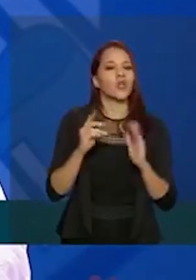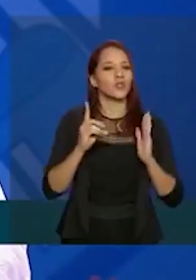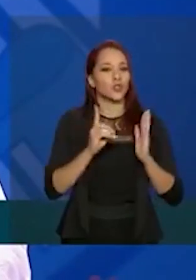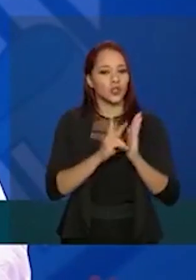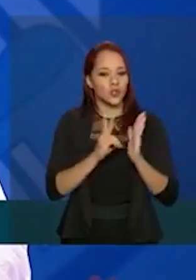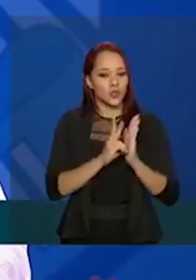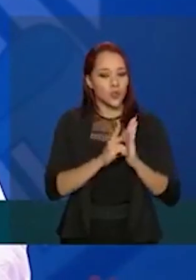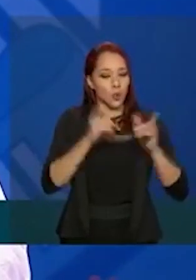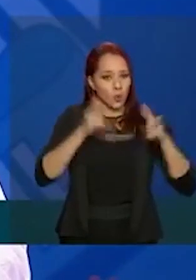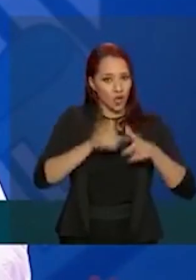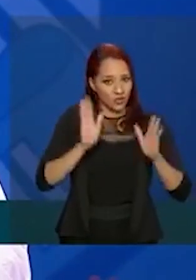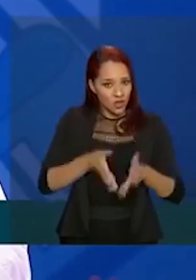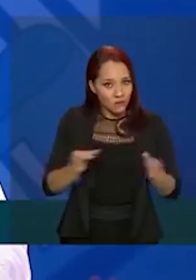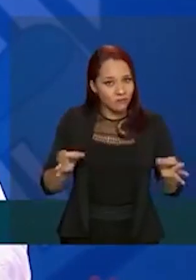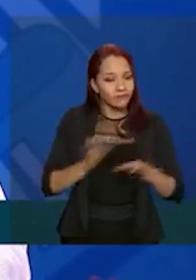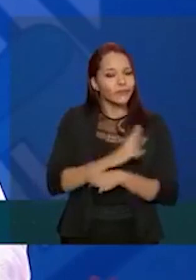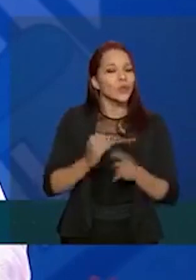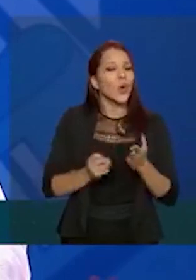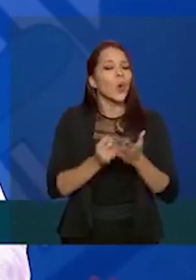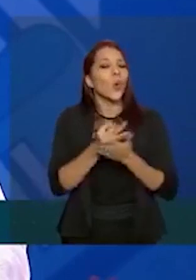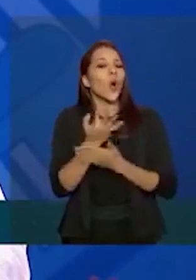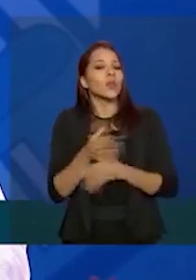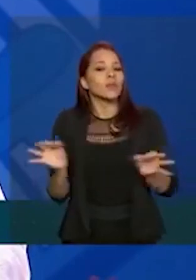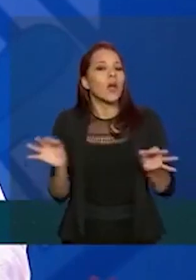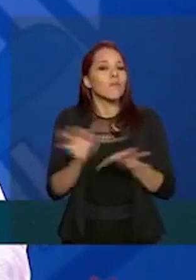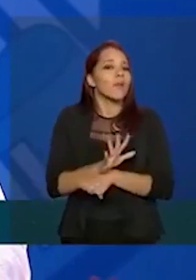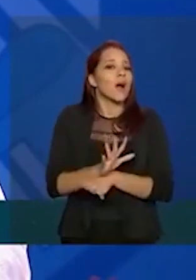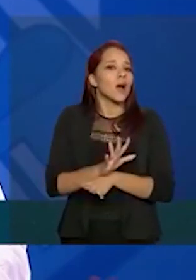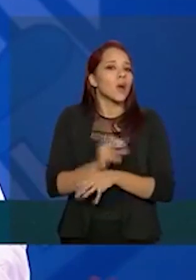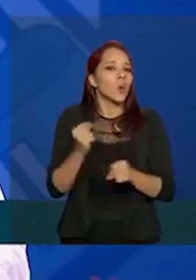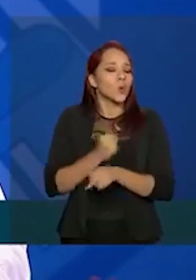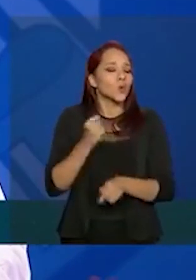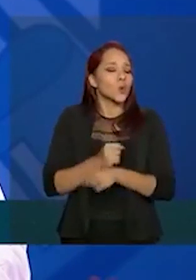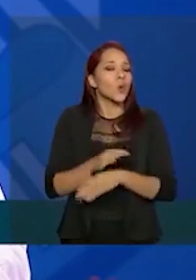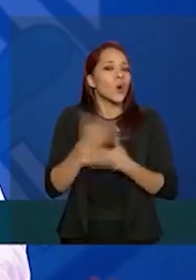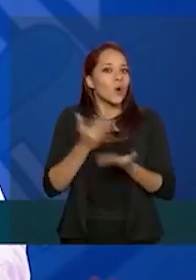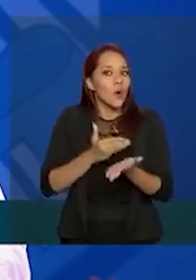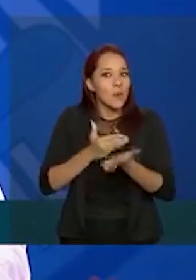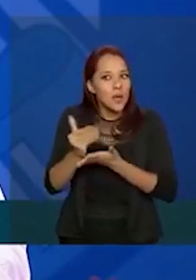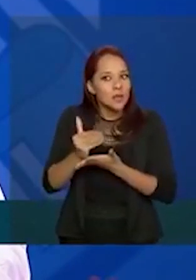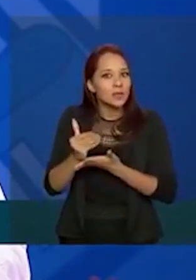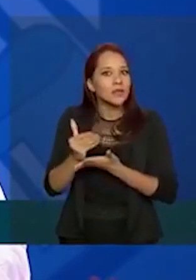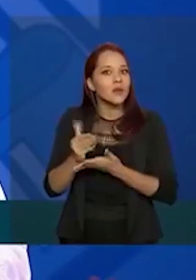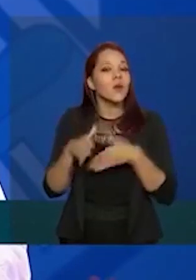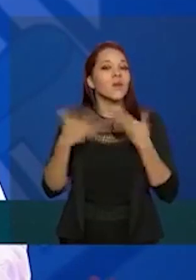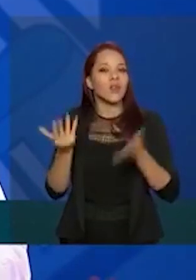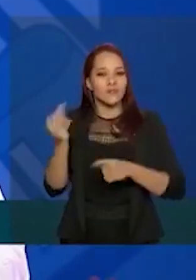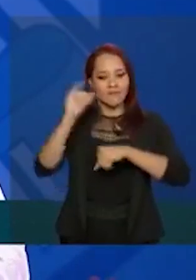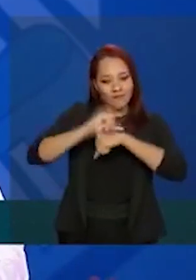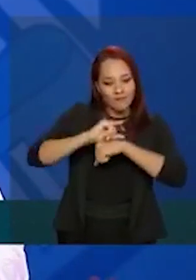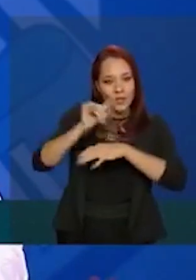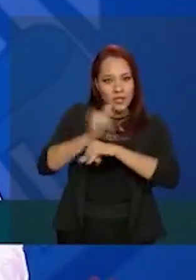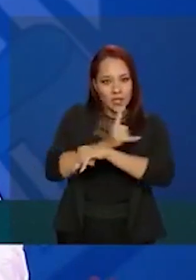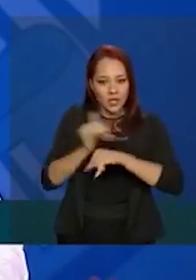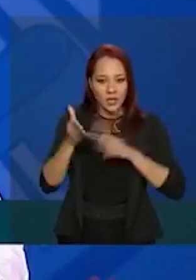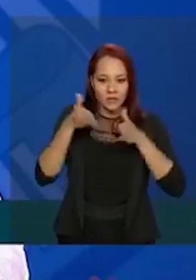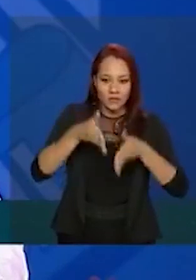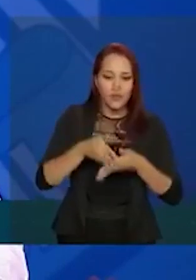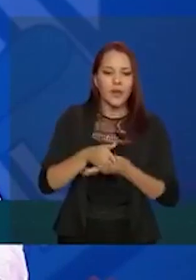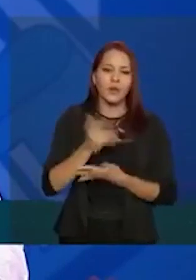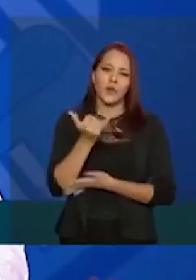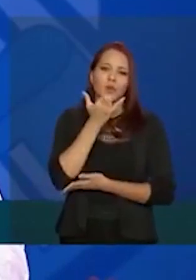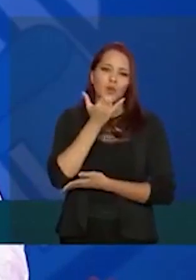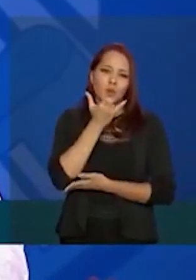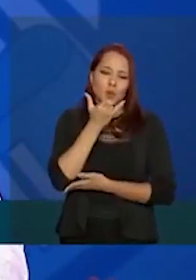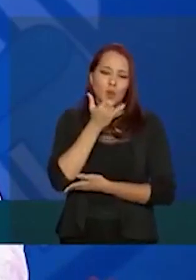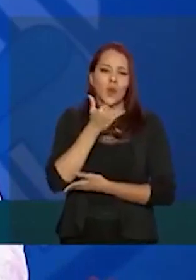O local já está definido, quando está pronto, quando estará pronto, funcionamento, vai centralizar ações. Peço desculpas